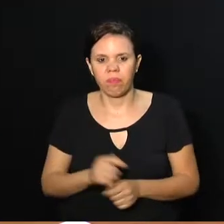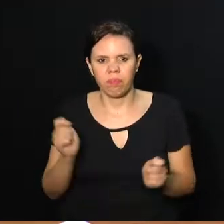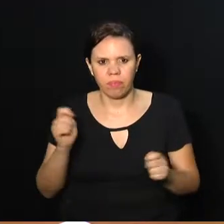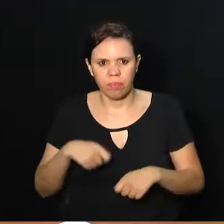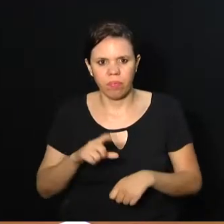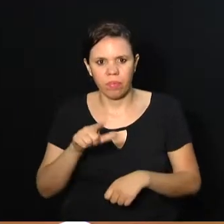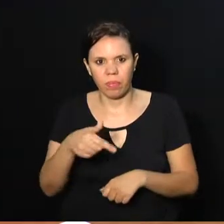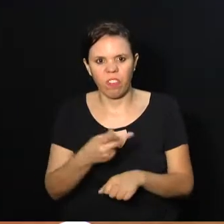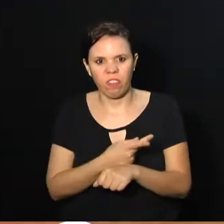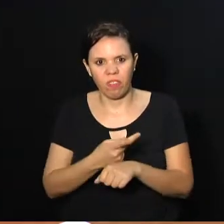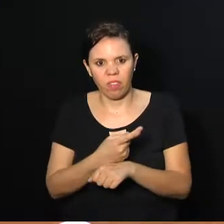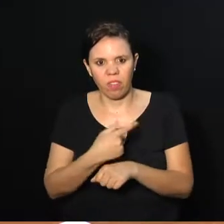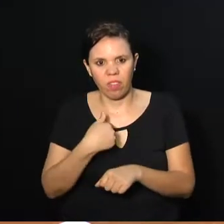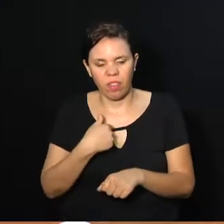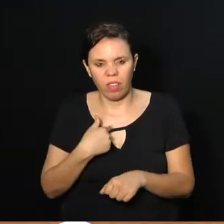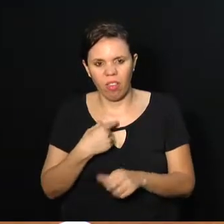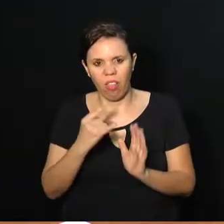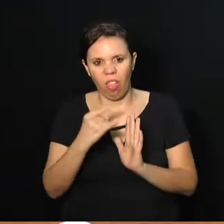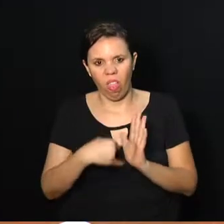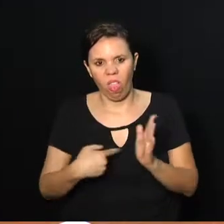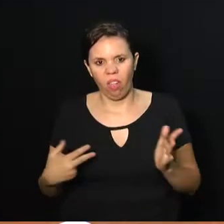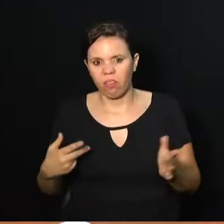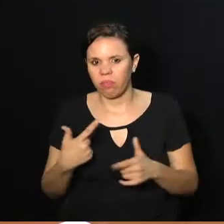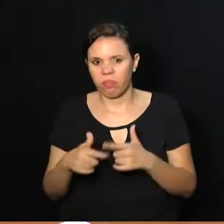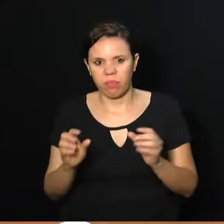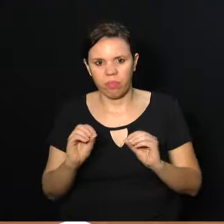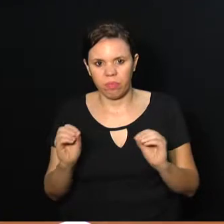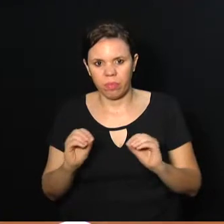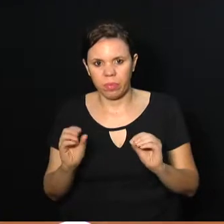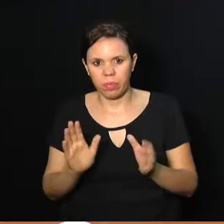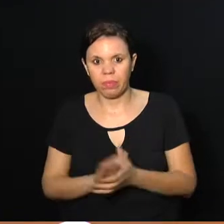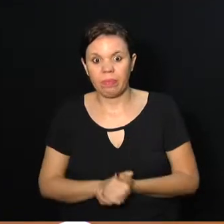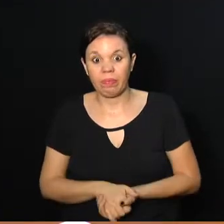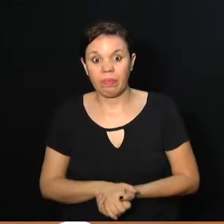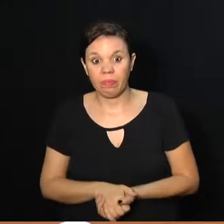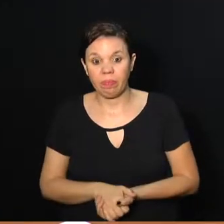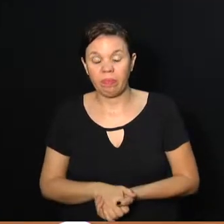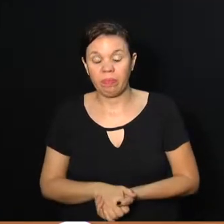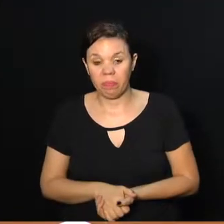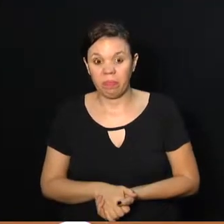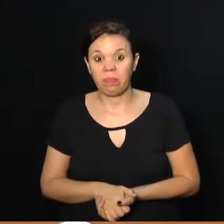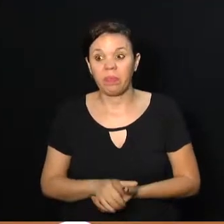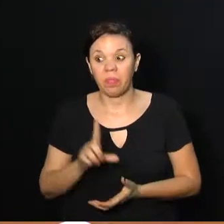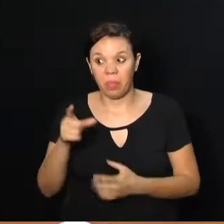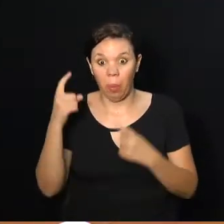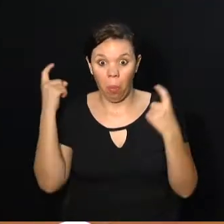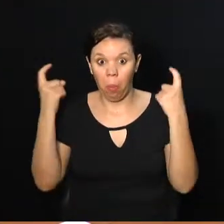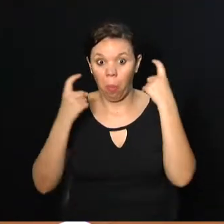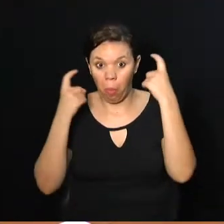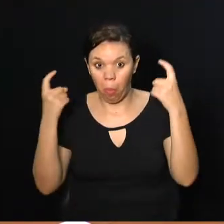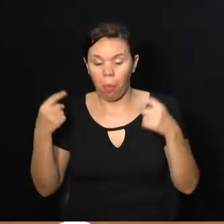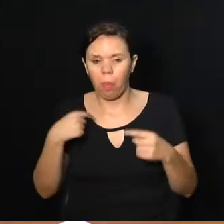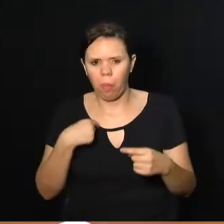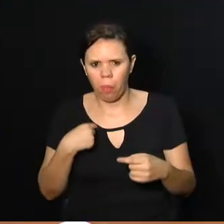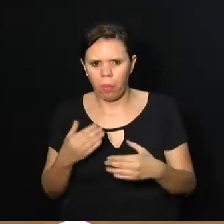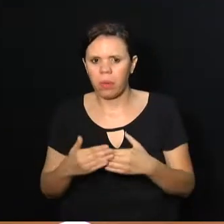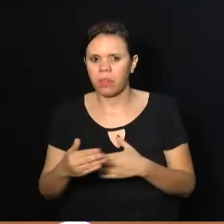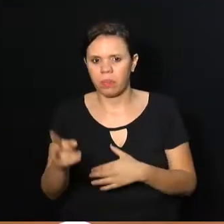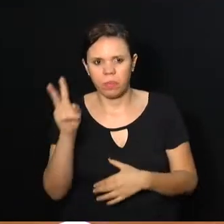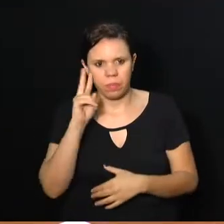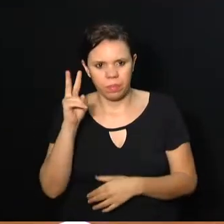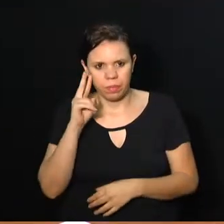caçado. Não tem problema não. Não tem problema não. Mas eles vão ter dor de cabeça comigo. A partir de